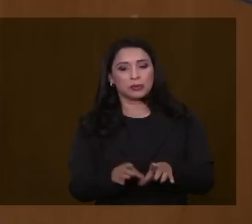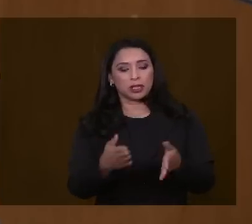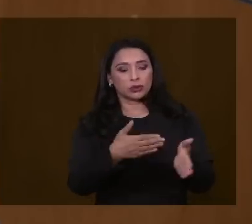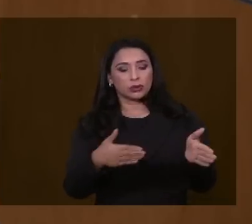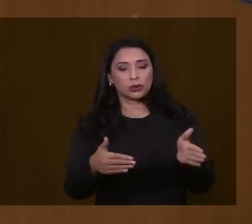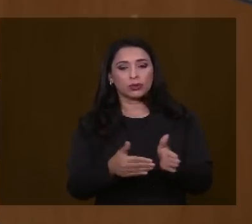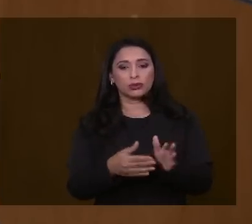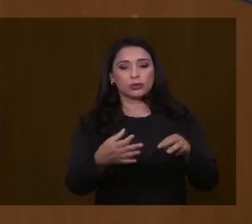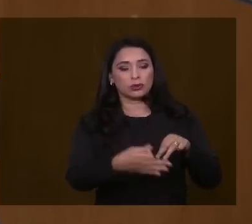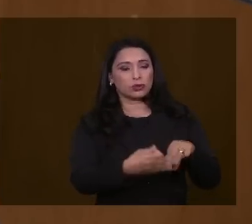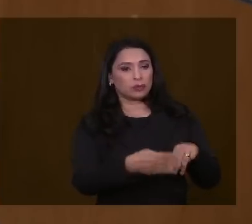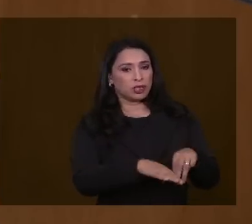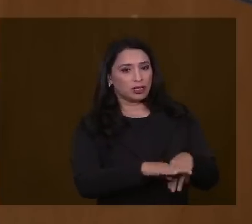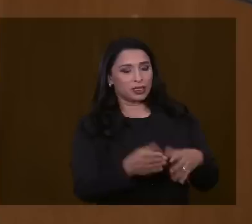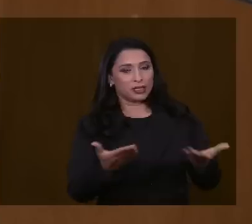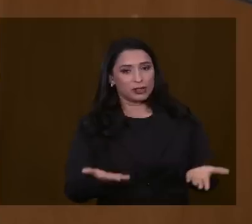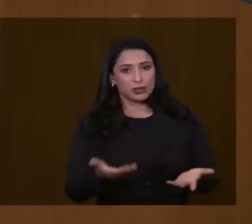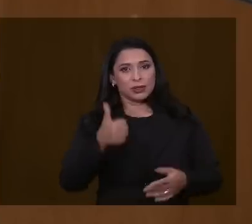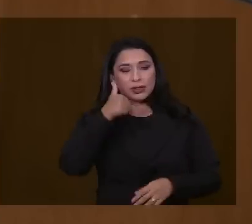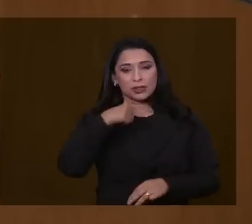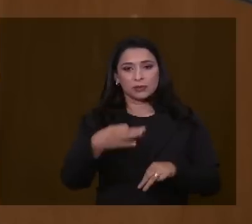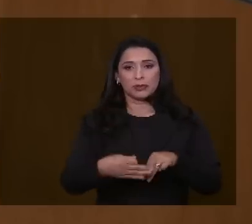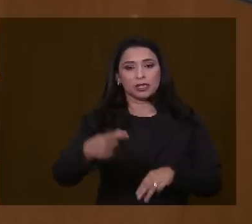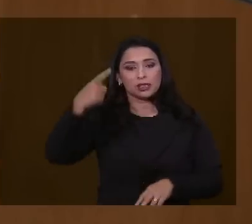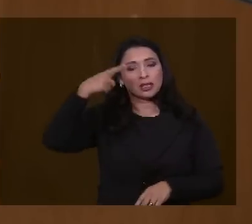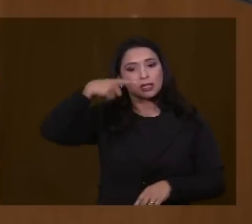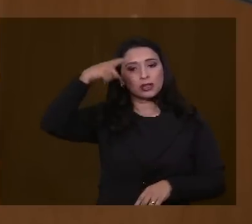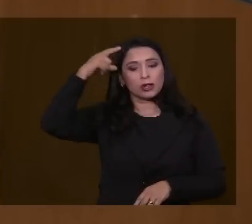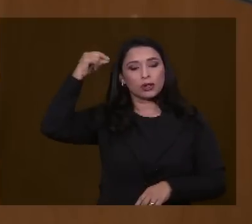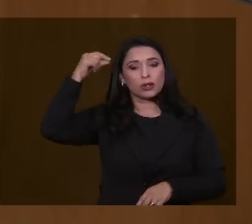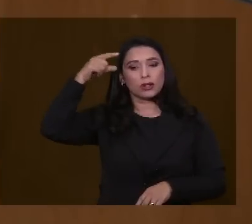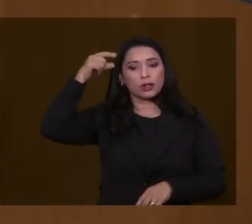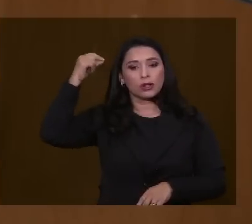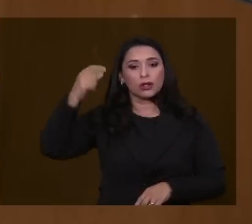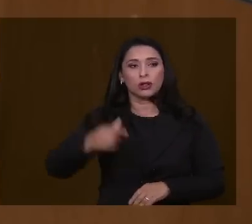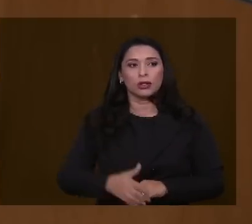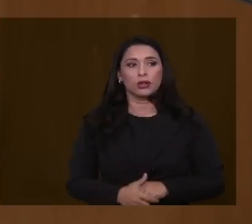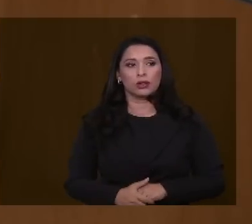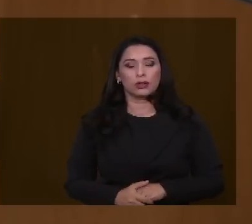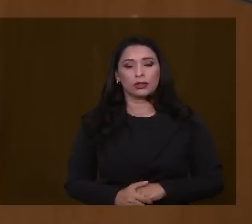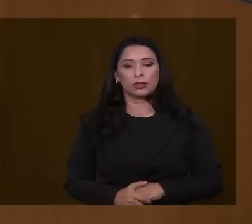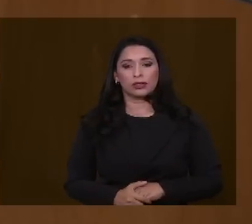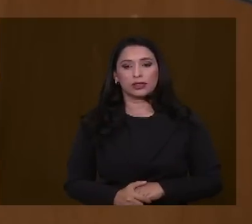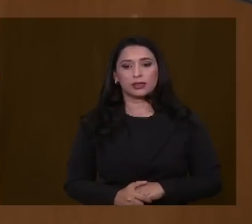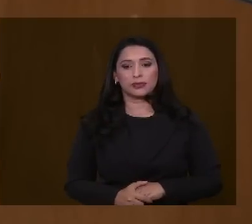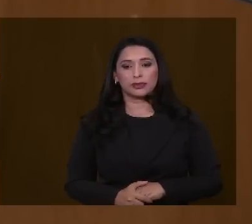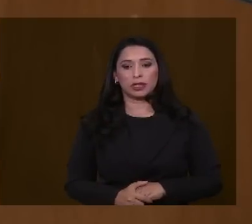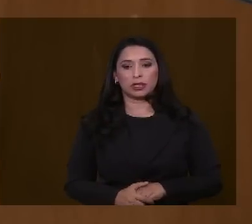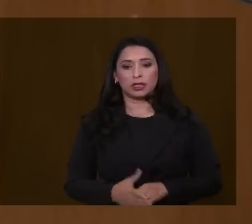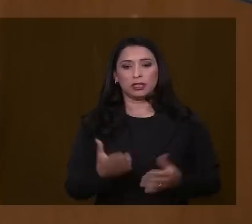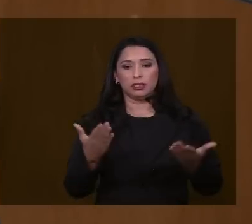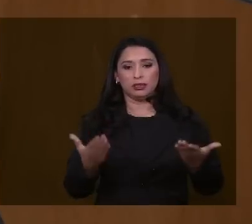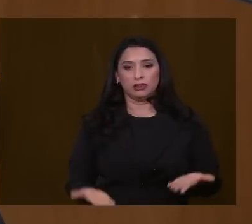colegas, ministra Rosa Weber, que acaba de deixar a presidência, ministra